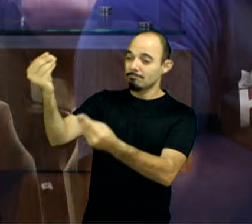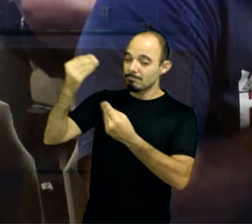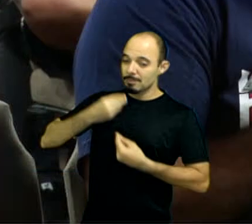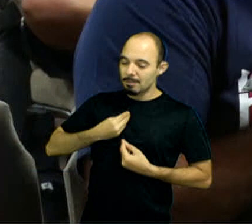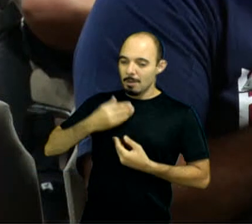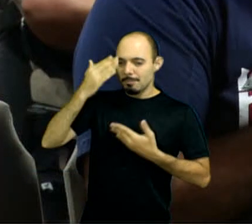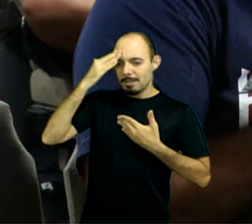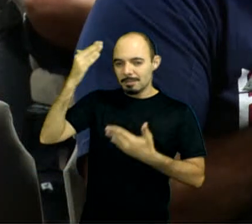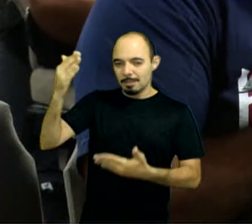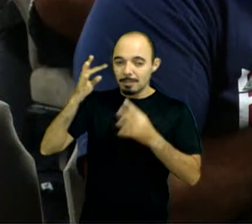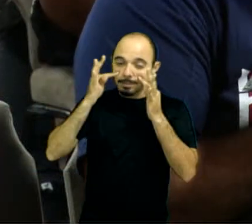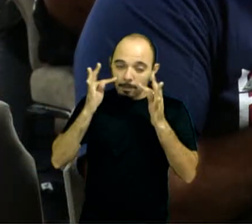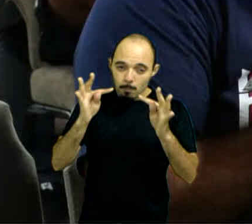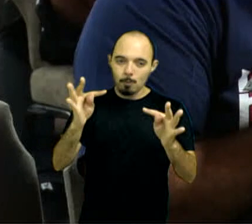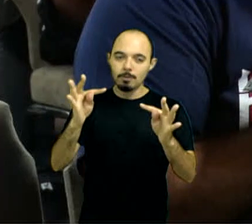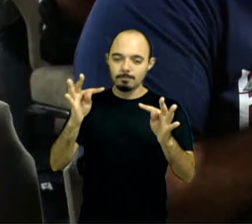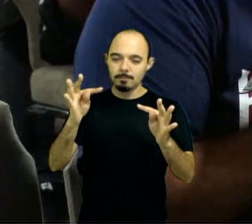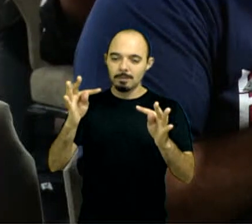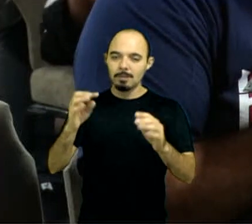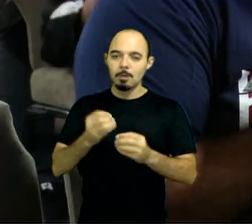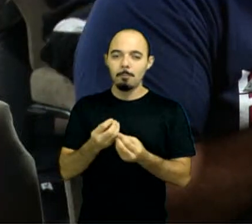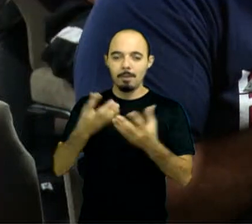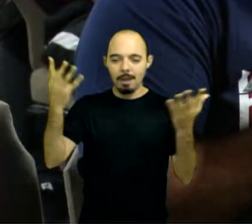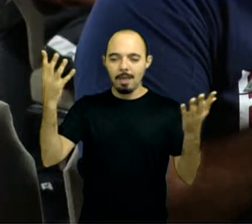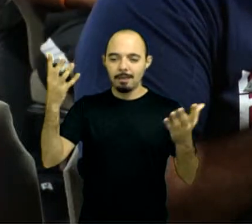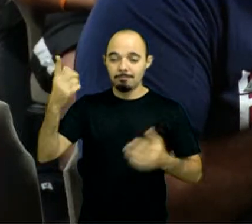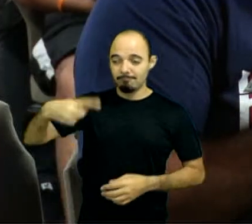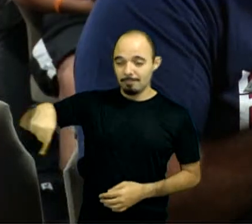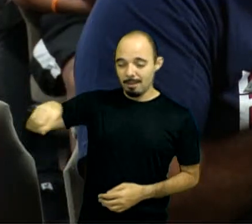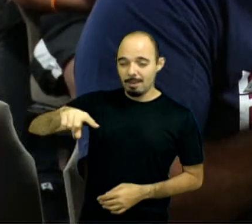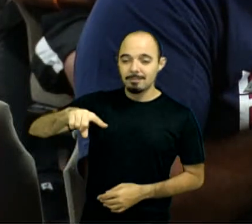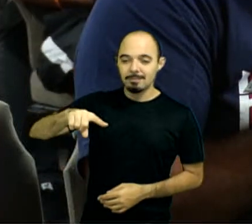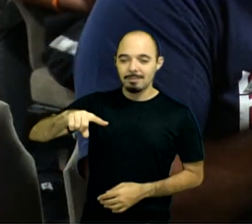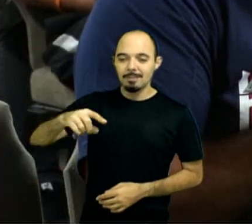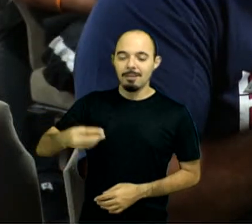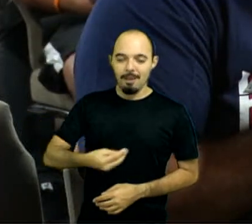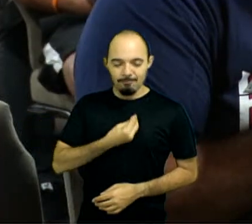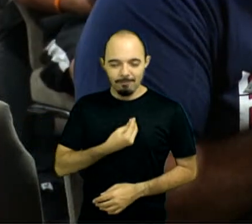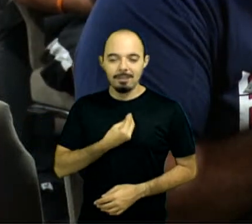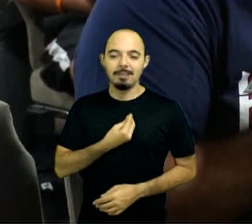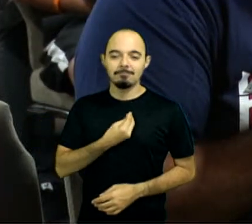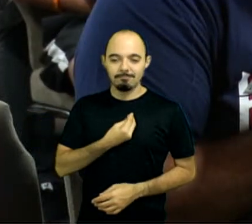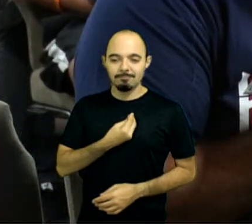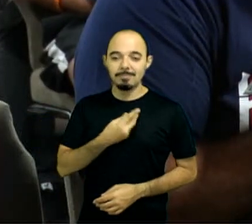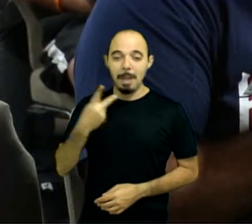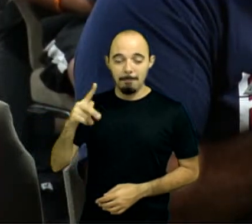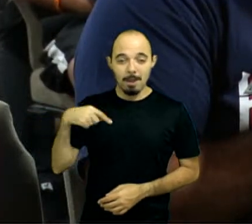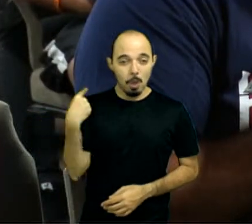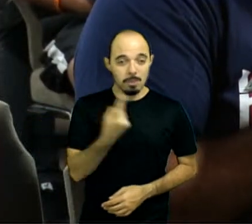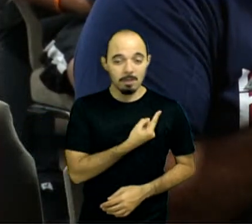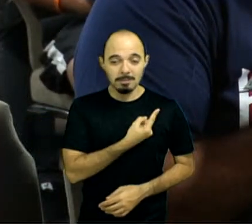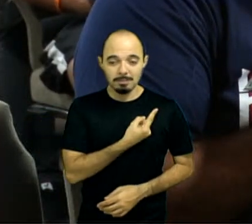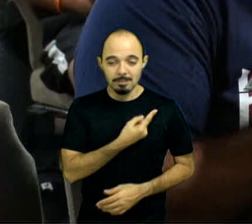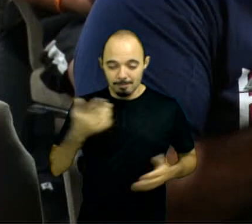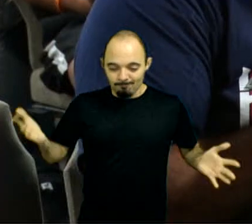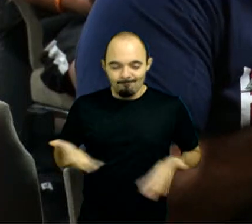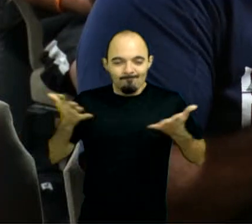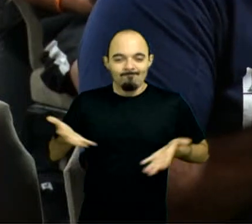são milagres que eles viveram. Senhor, para nós isso é um estímulo, uma